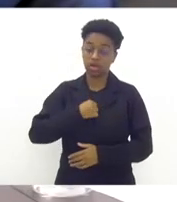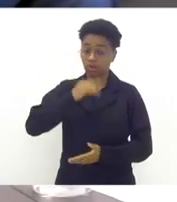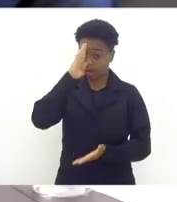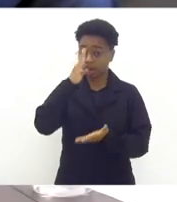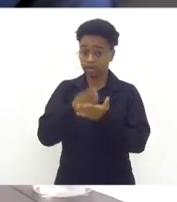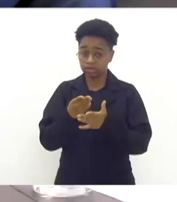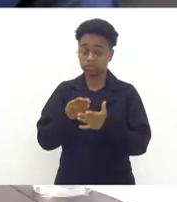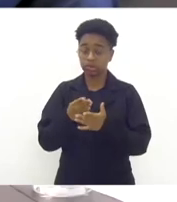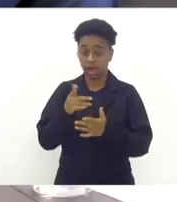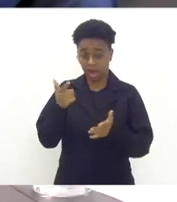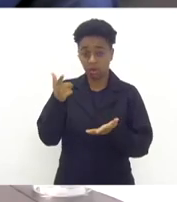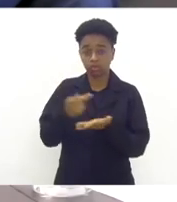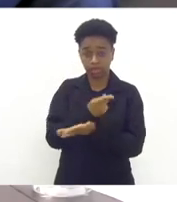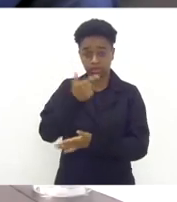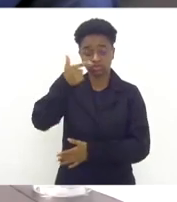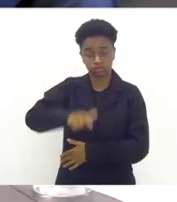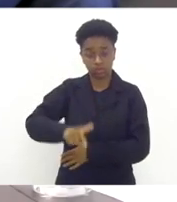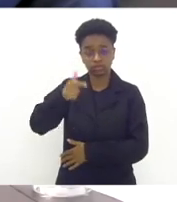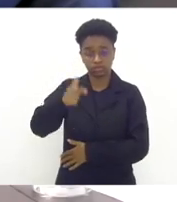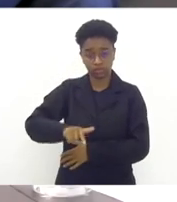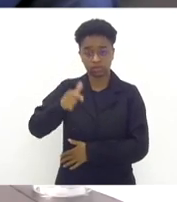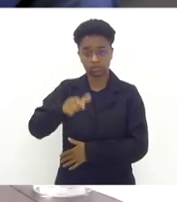recorrente. Recorrente.